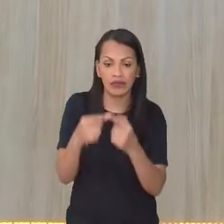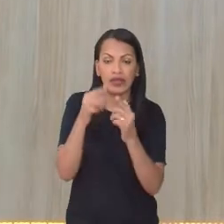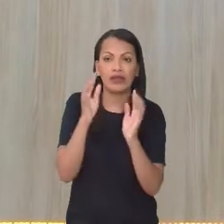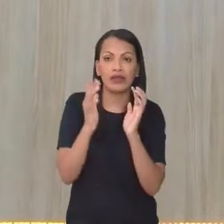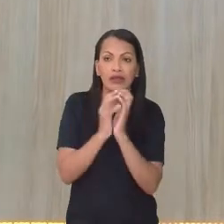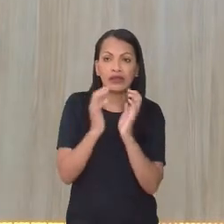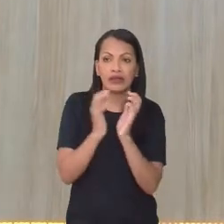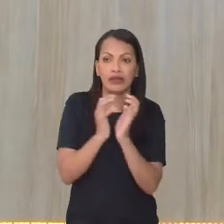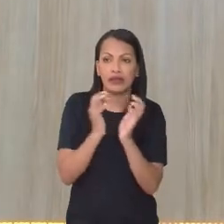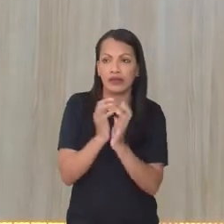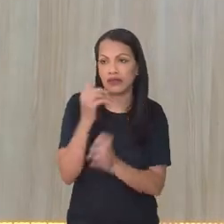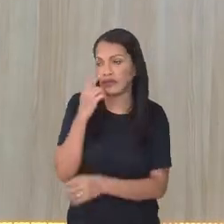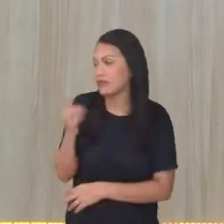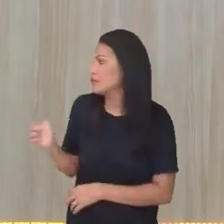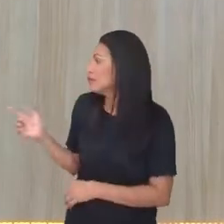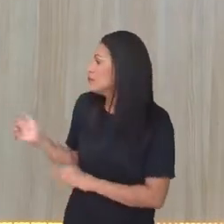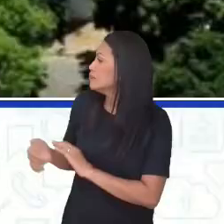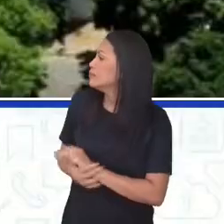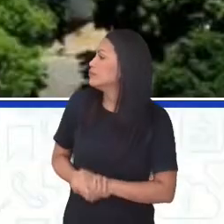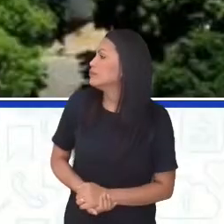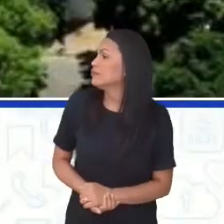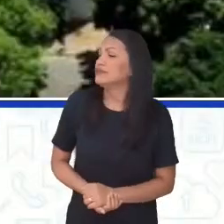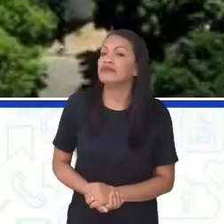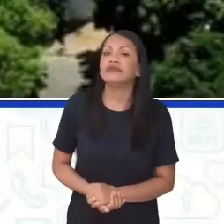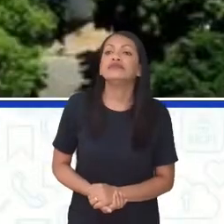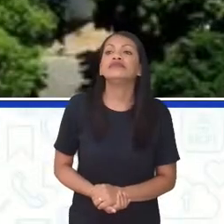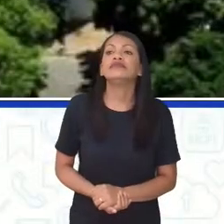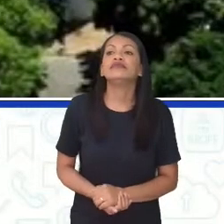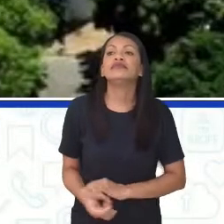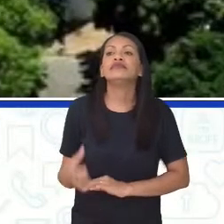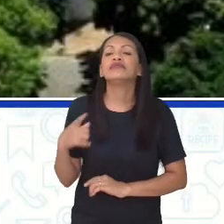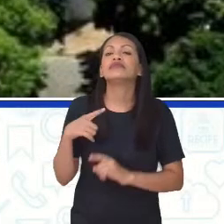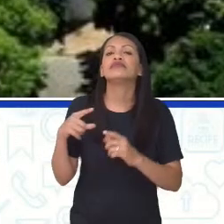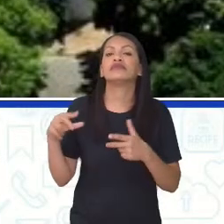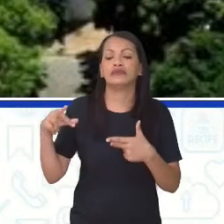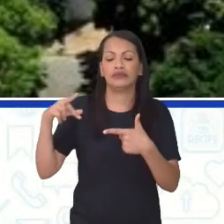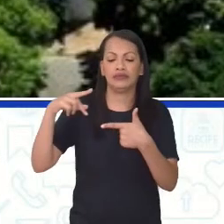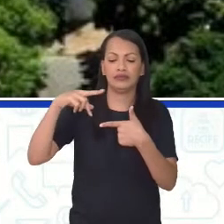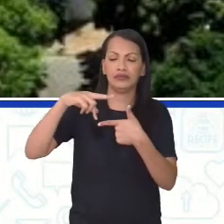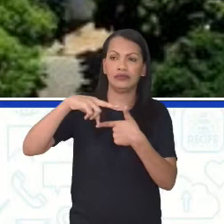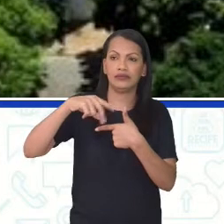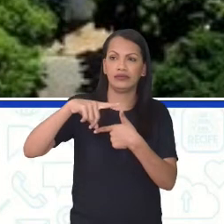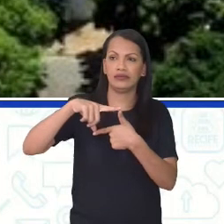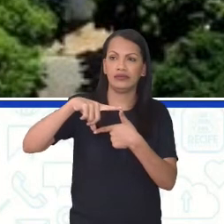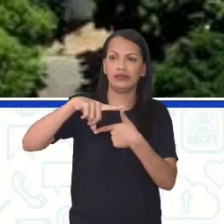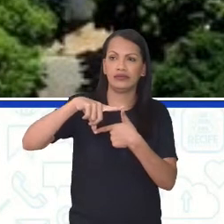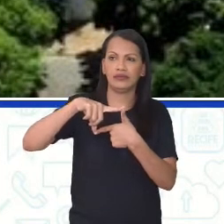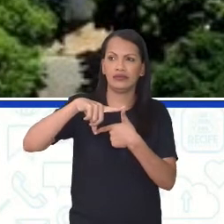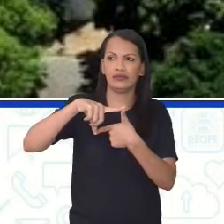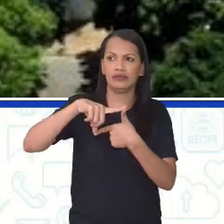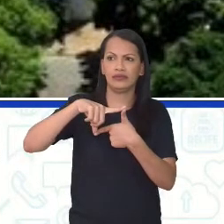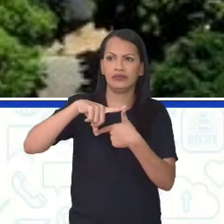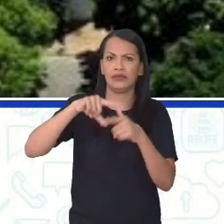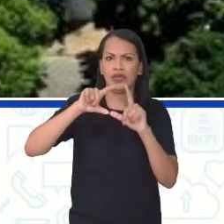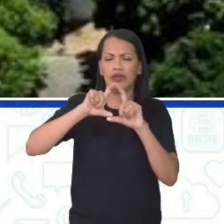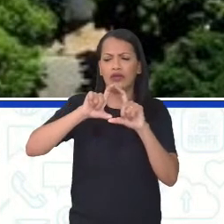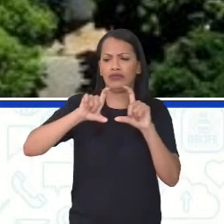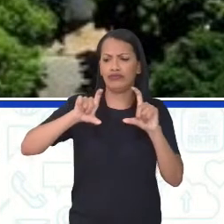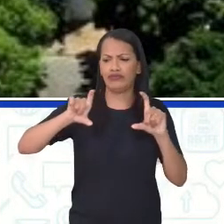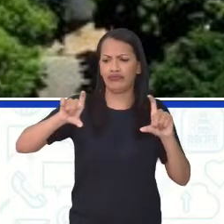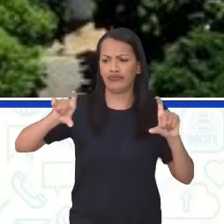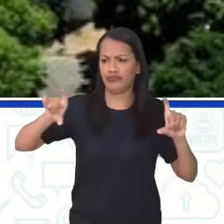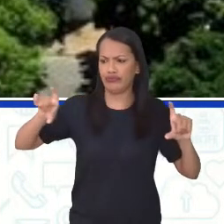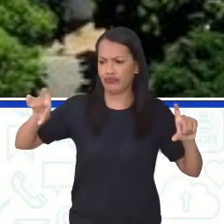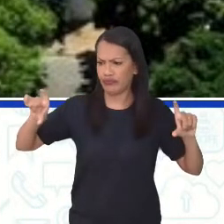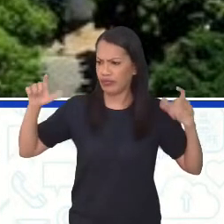Olha só, aqui eu tenho um retângulo. Professora, mas o que foi que a senhora fez? Esse primeiro retângulo bem